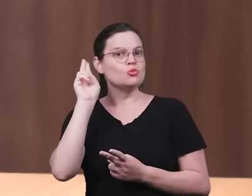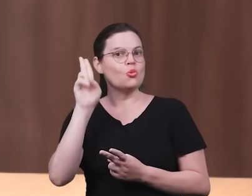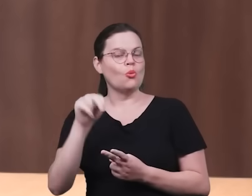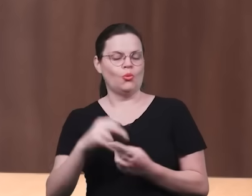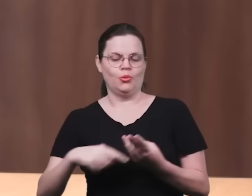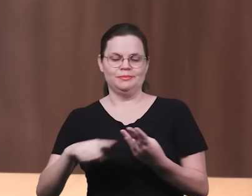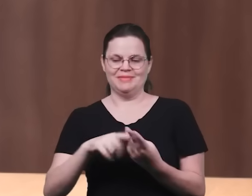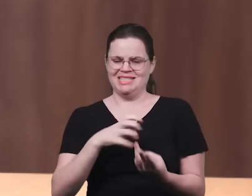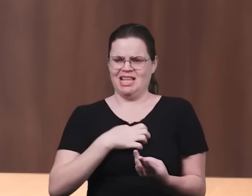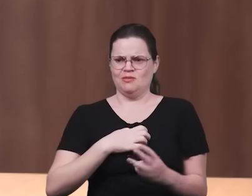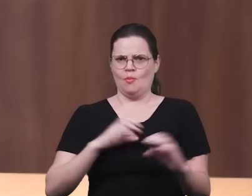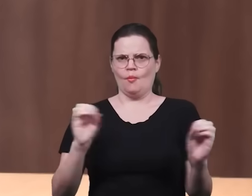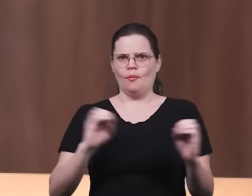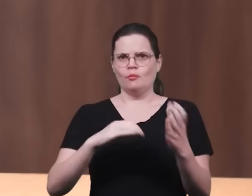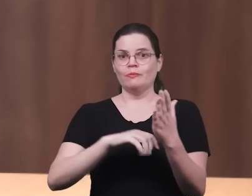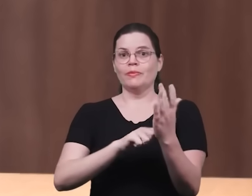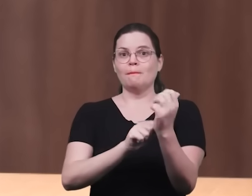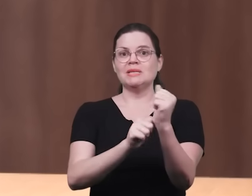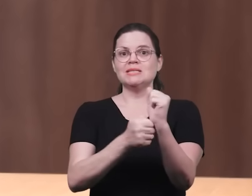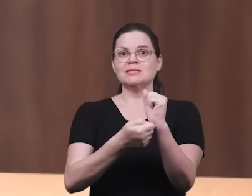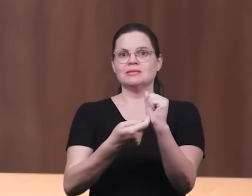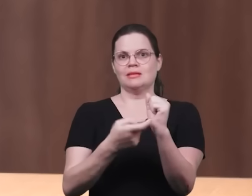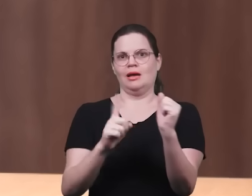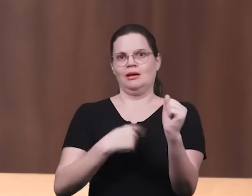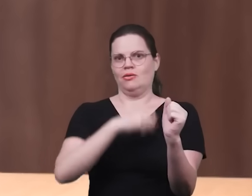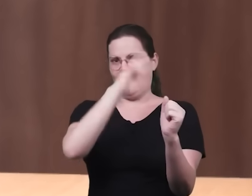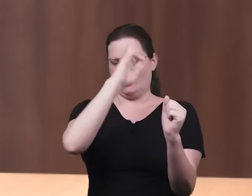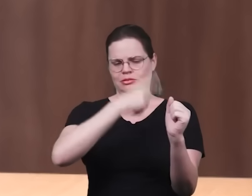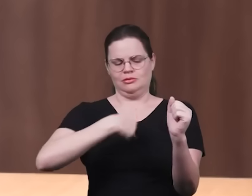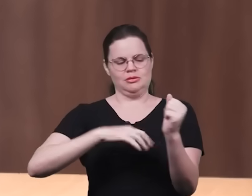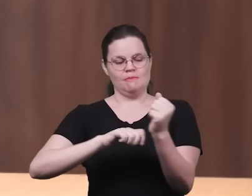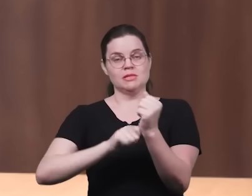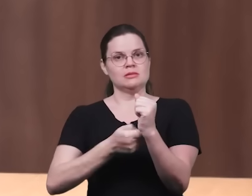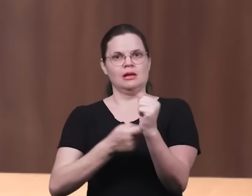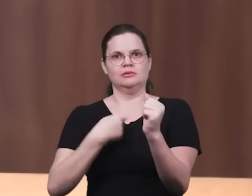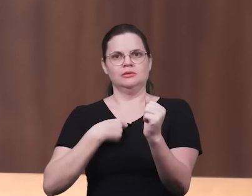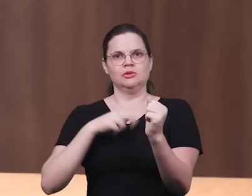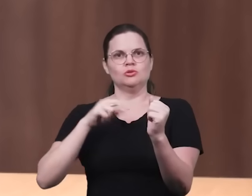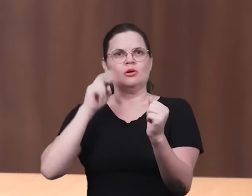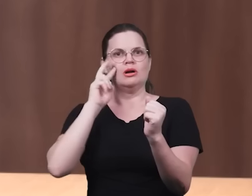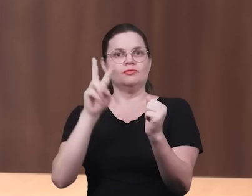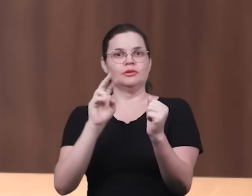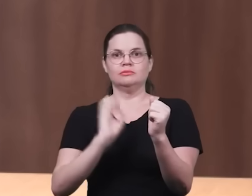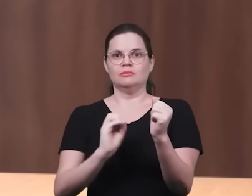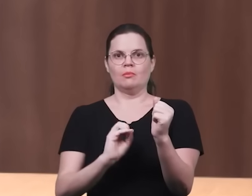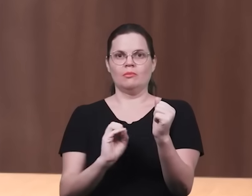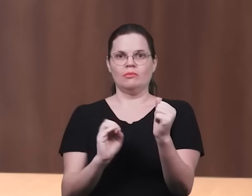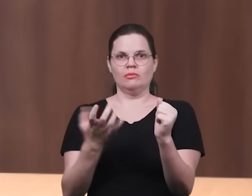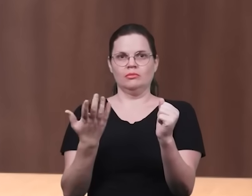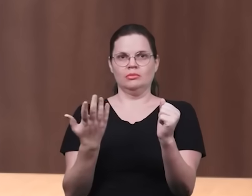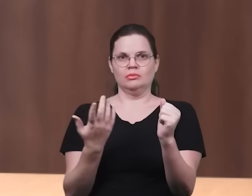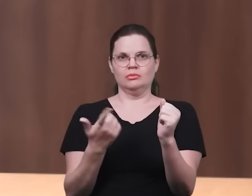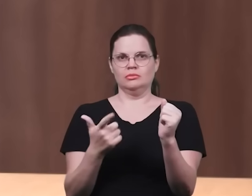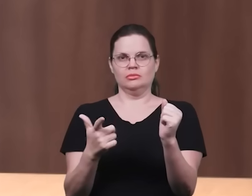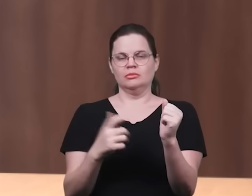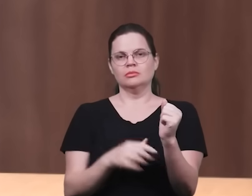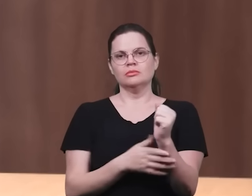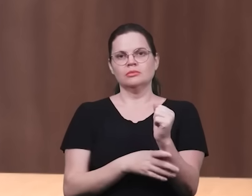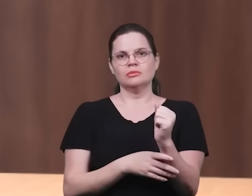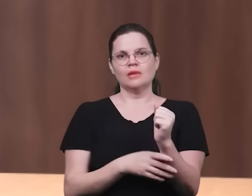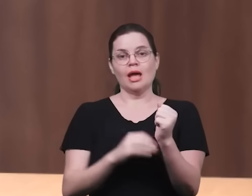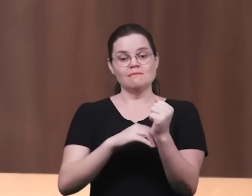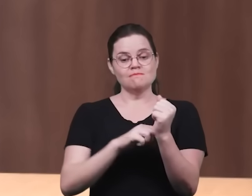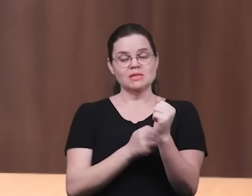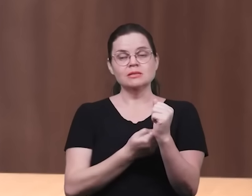sentimento, né? Pela razão, né? Vamos dizer assim. O olho não viu, o ouvido não viu, não passou pela razão, né? Não